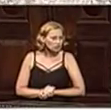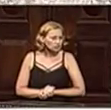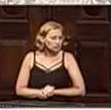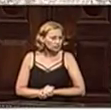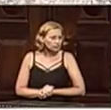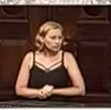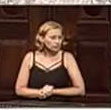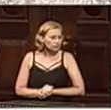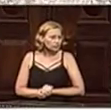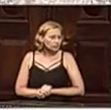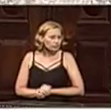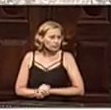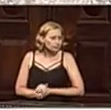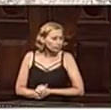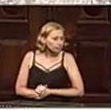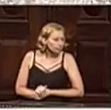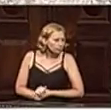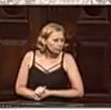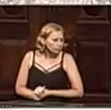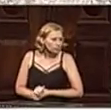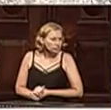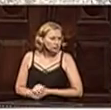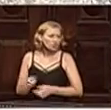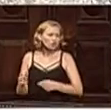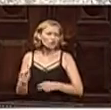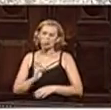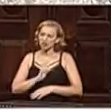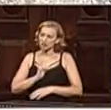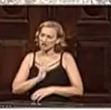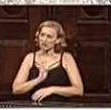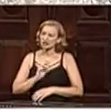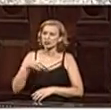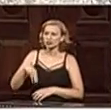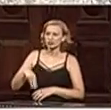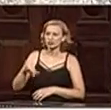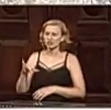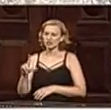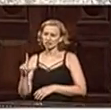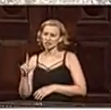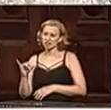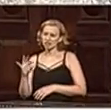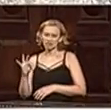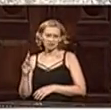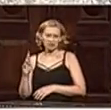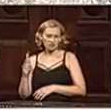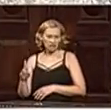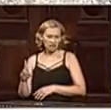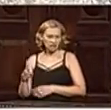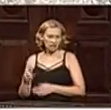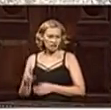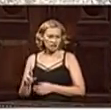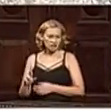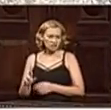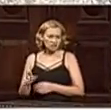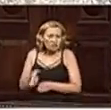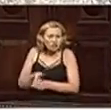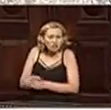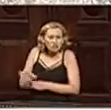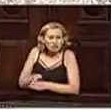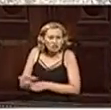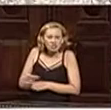registrei da tribuna que é preciso que os policiais militares, quem vem comandando a tropa, oriente no sentido de, em havendo